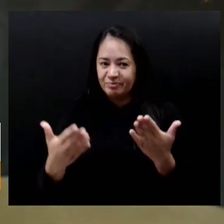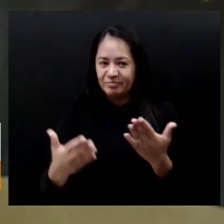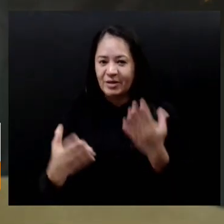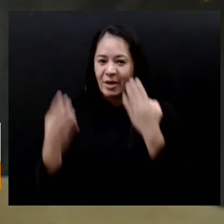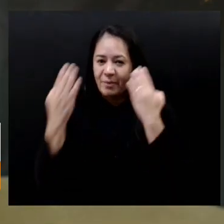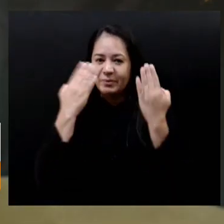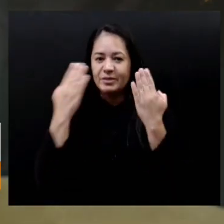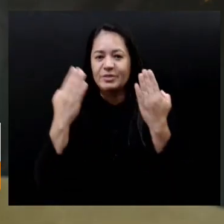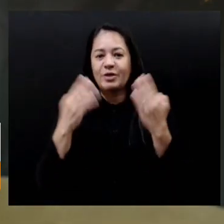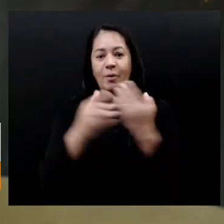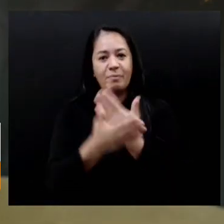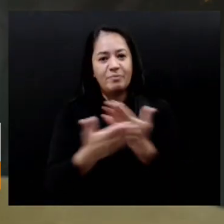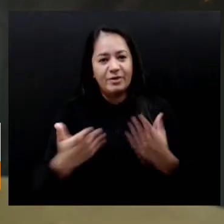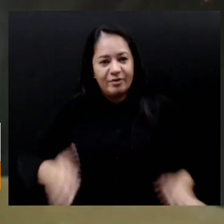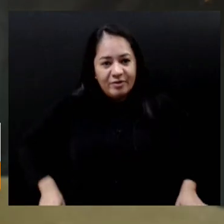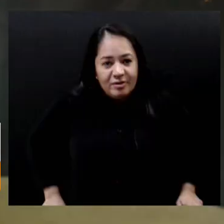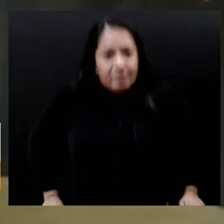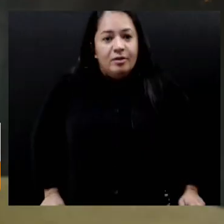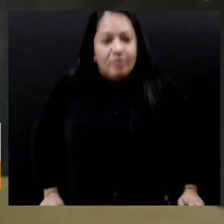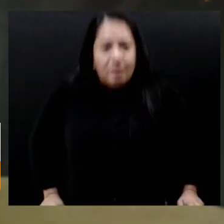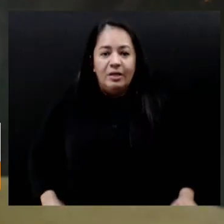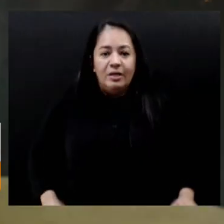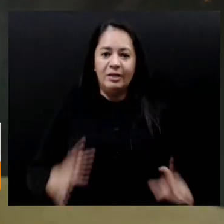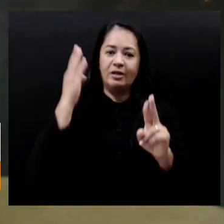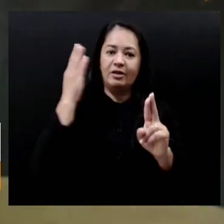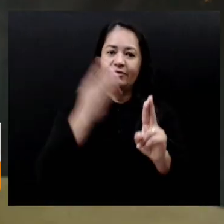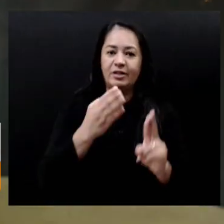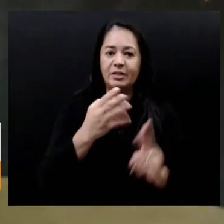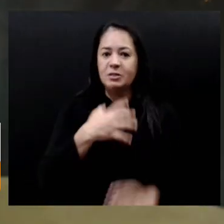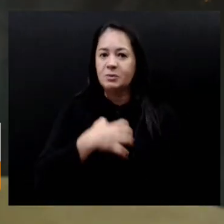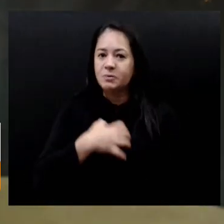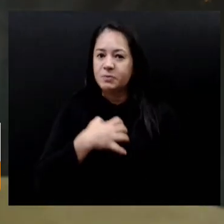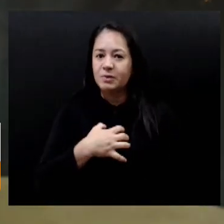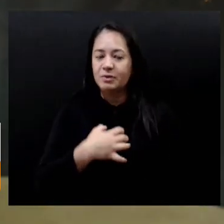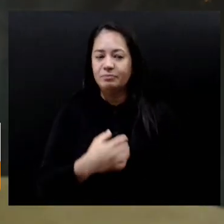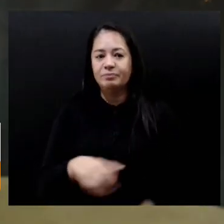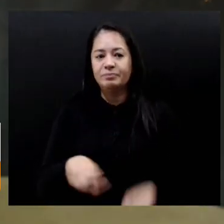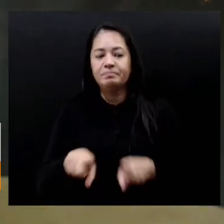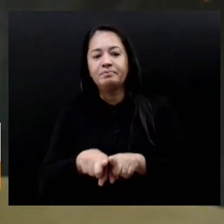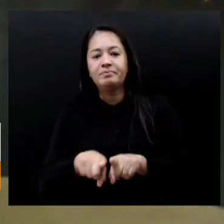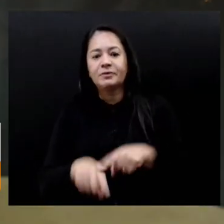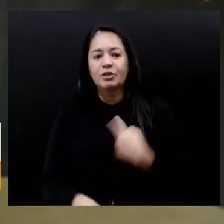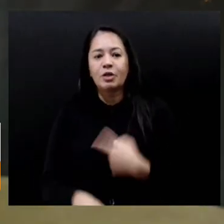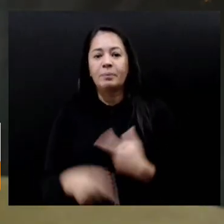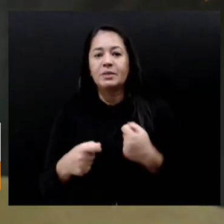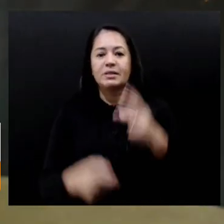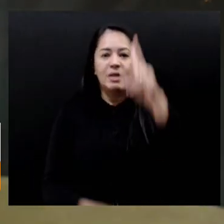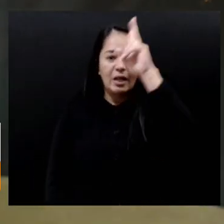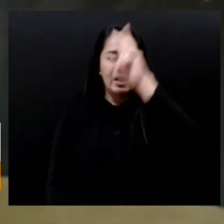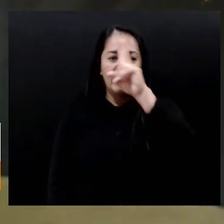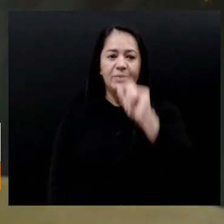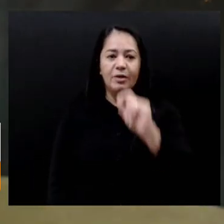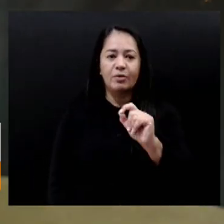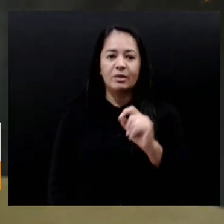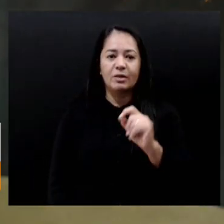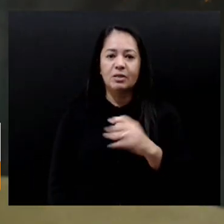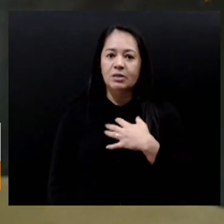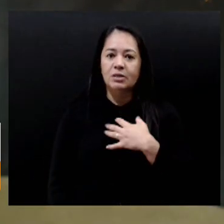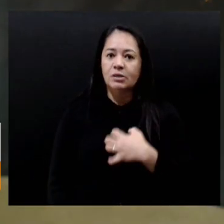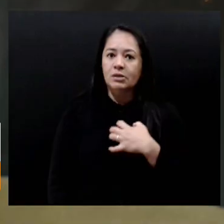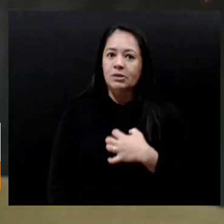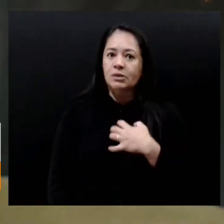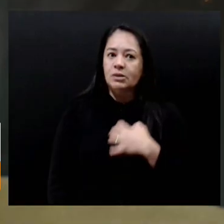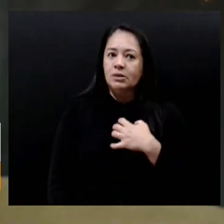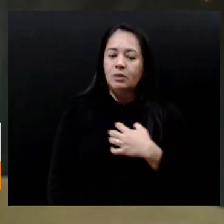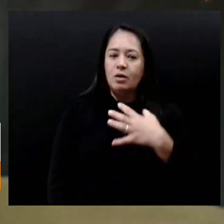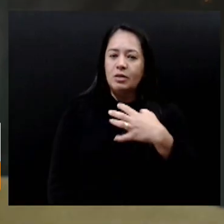você, referente a essa questão aí da raiva, né, e também a gente precisa lembrar que a raiva, ela se vai sentindo, ela não vai embora, ela só vai ficando,